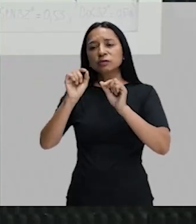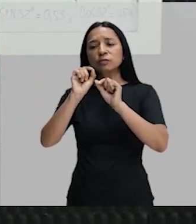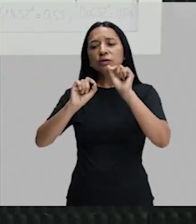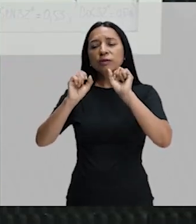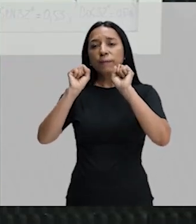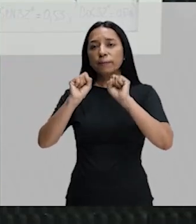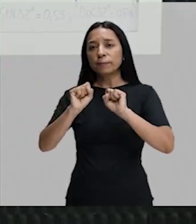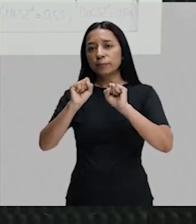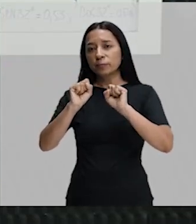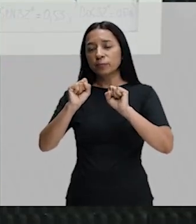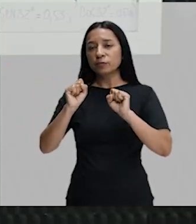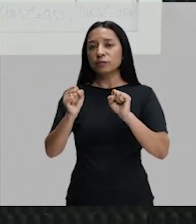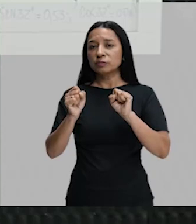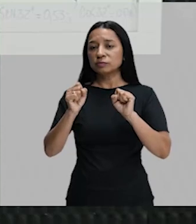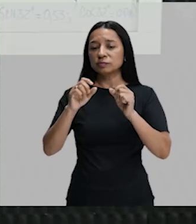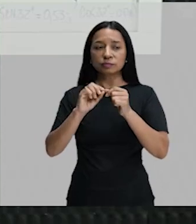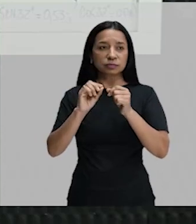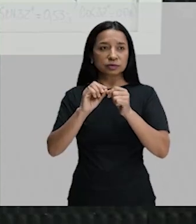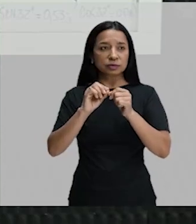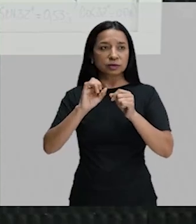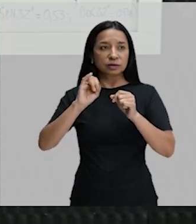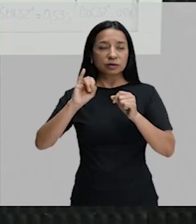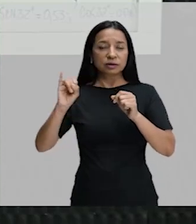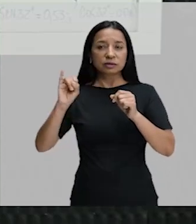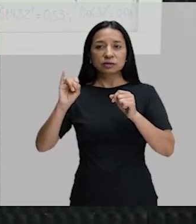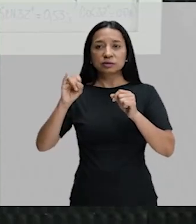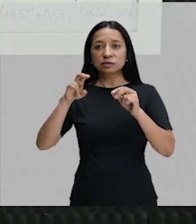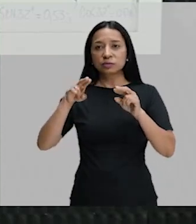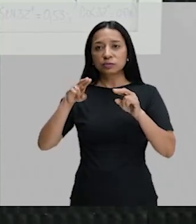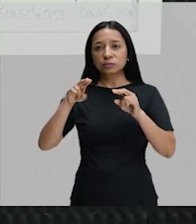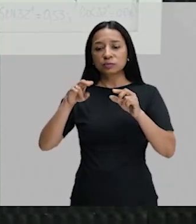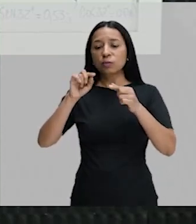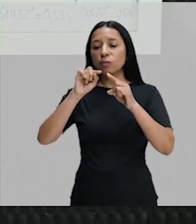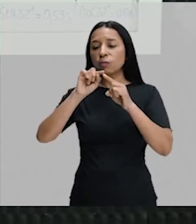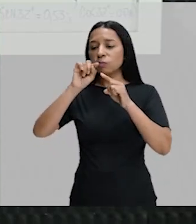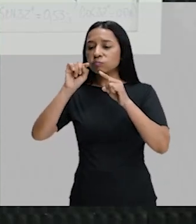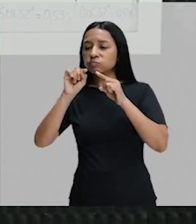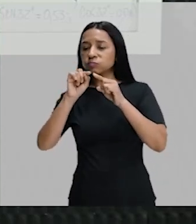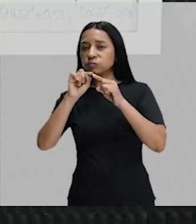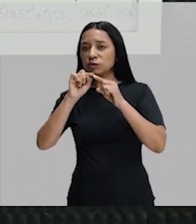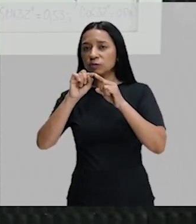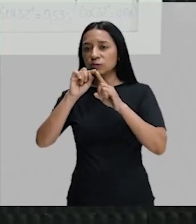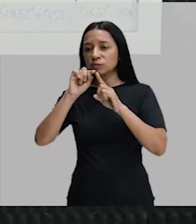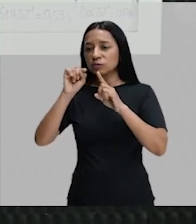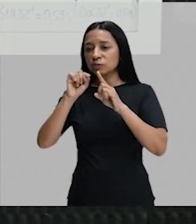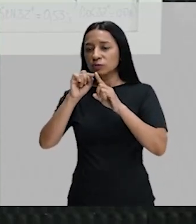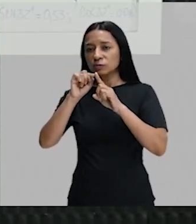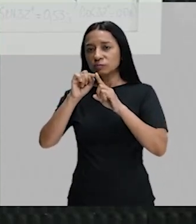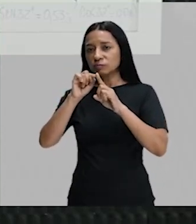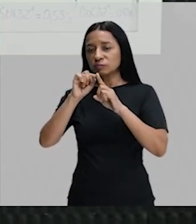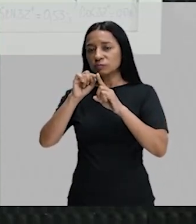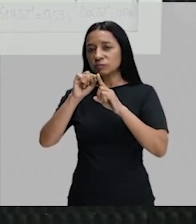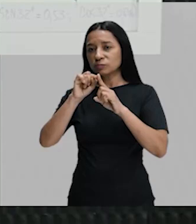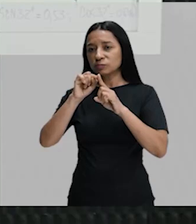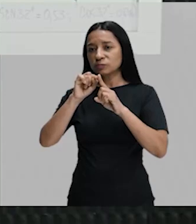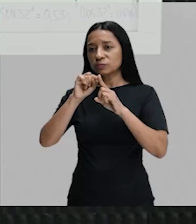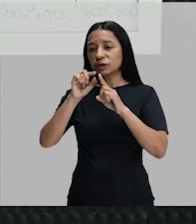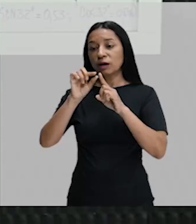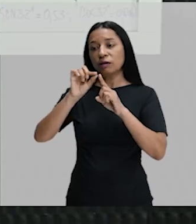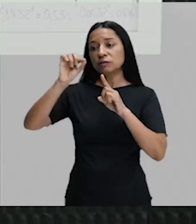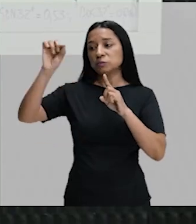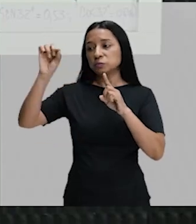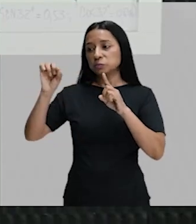fazer? Agora pensem comigo, se para o mesmo ângulo, não importa as medidas dos